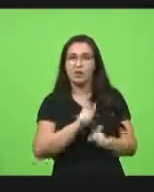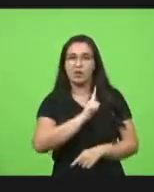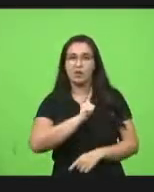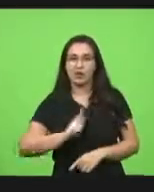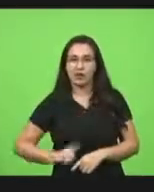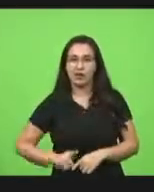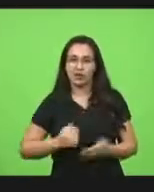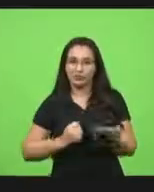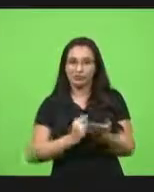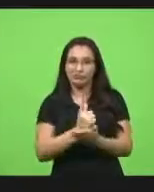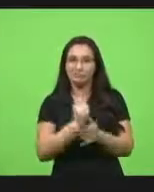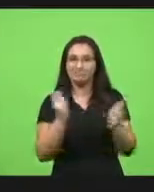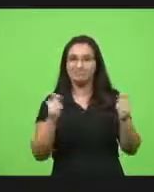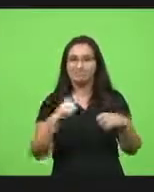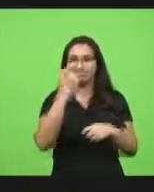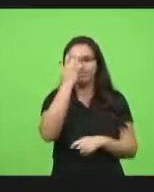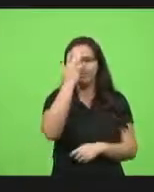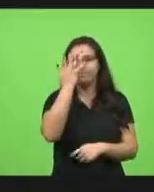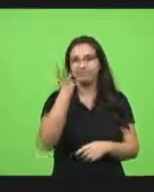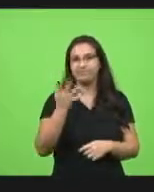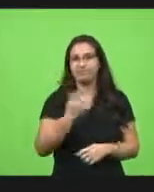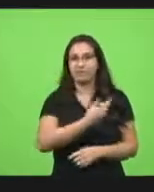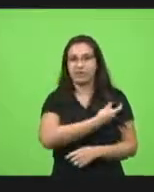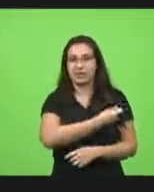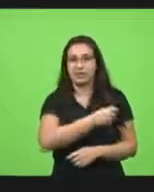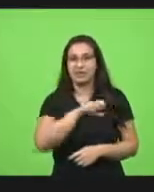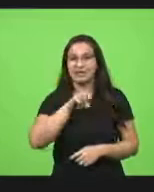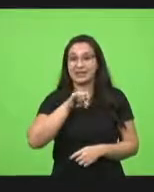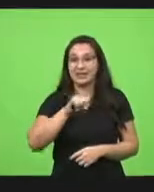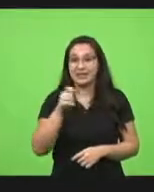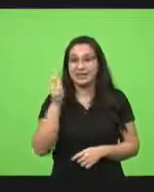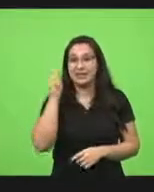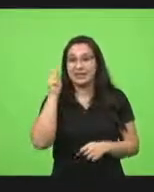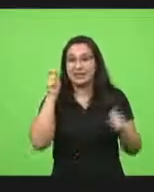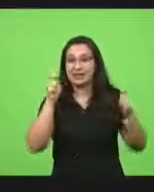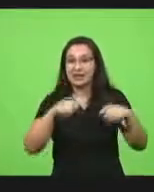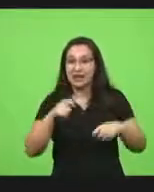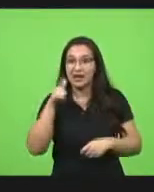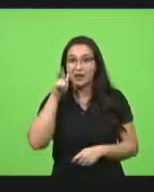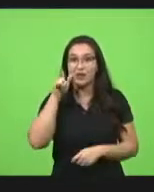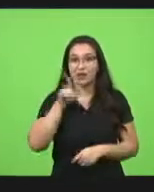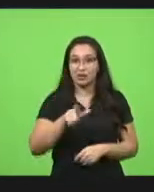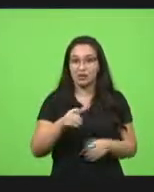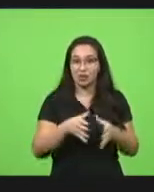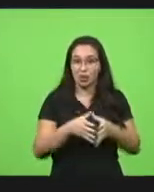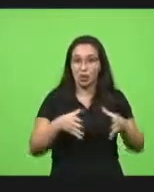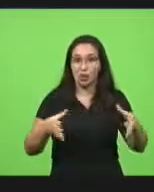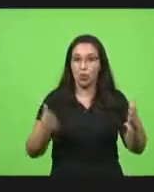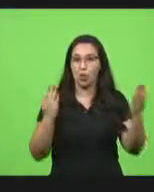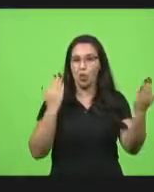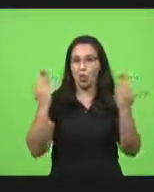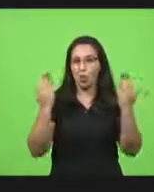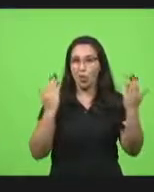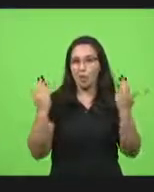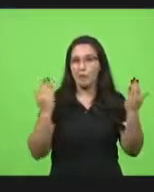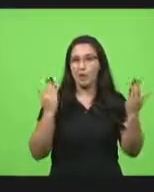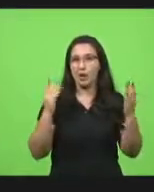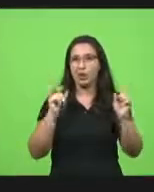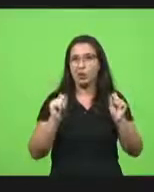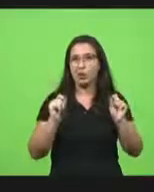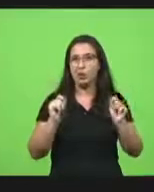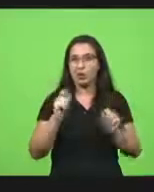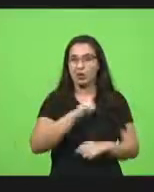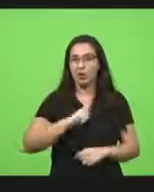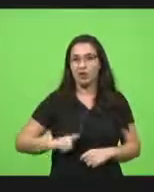vacina, né? Se ela vai chegar no volume parecido ou próximo, comparado com o governo